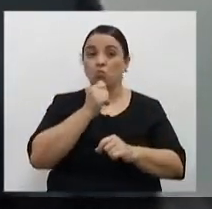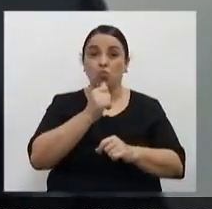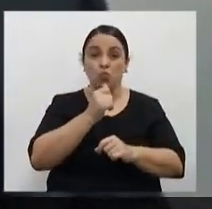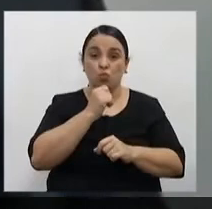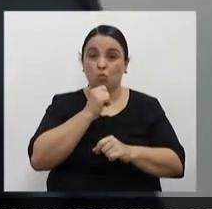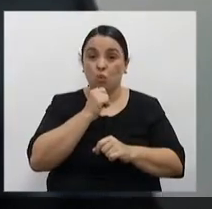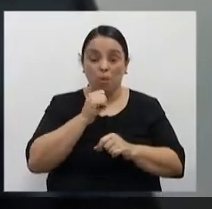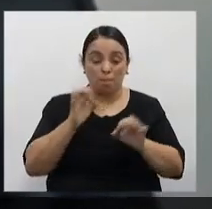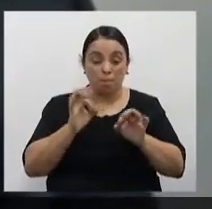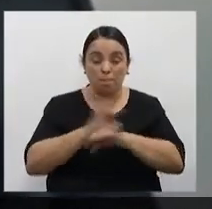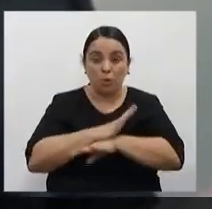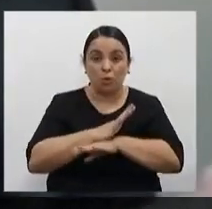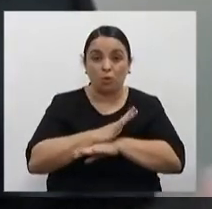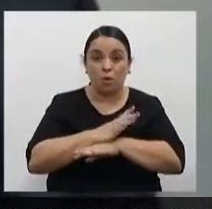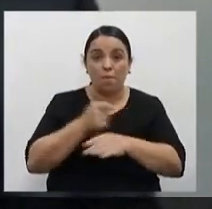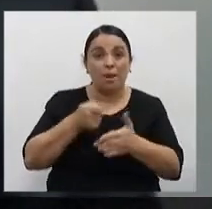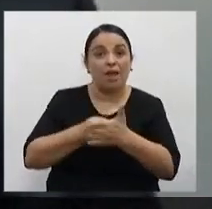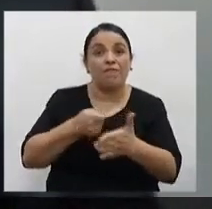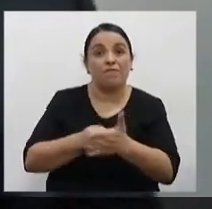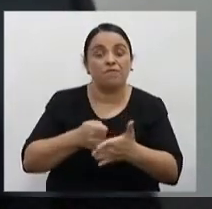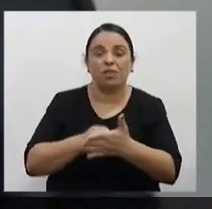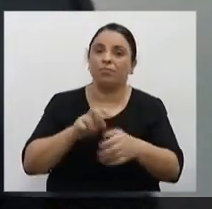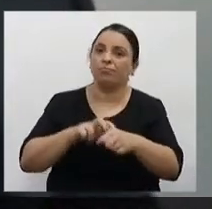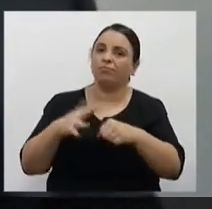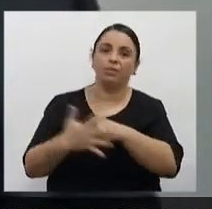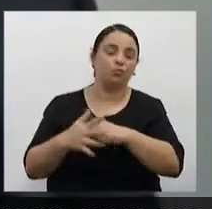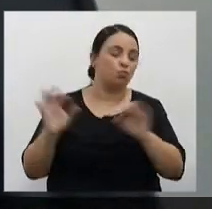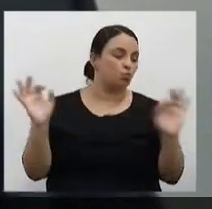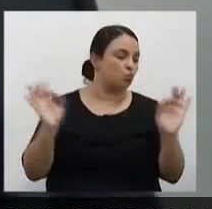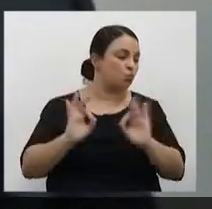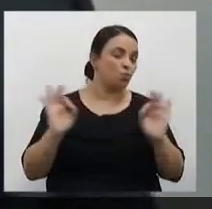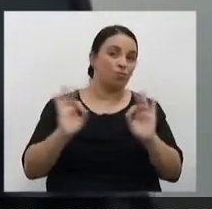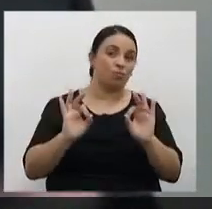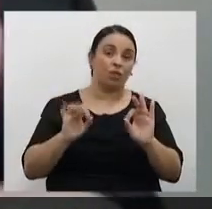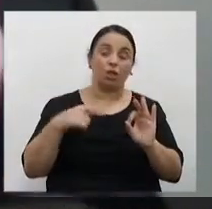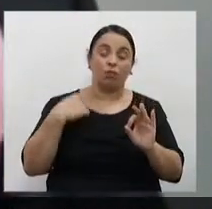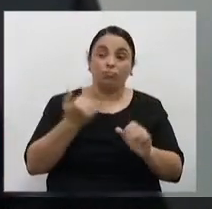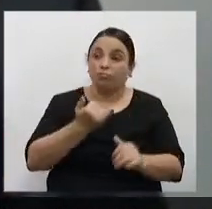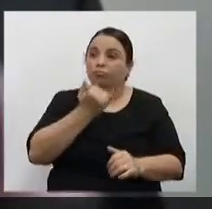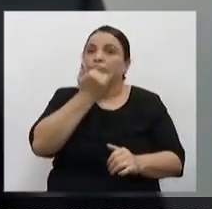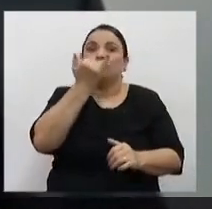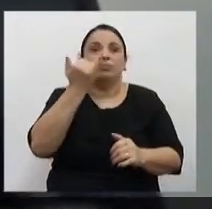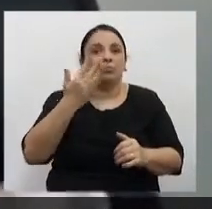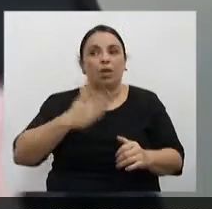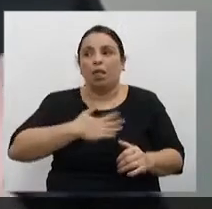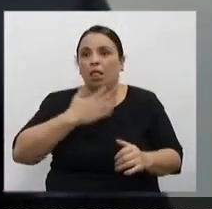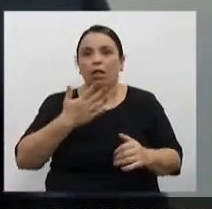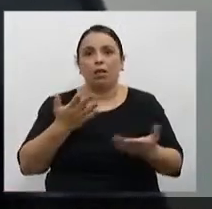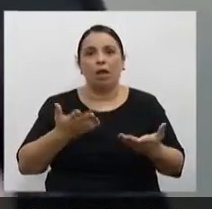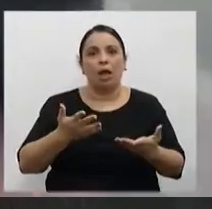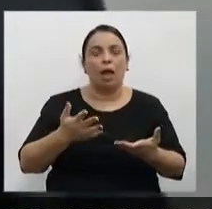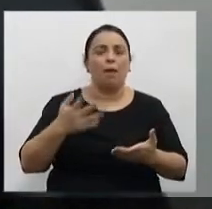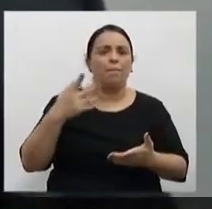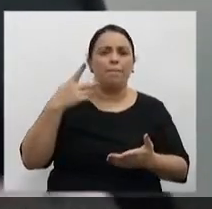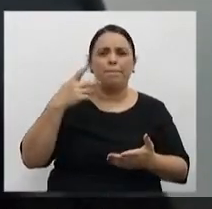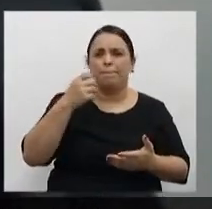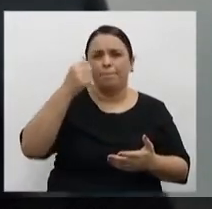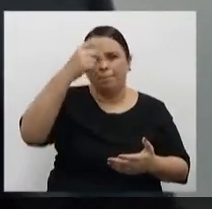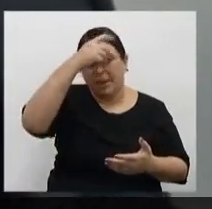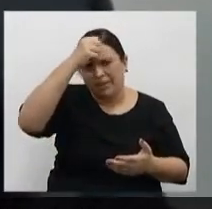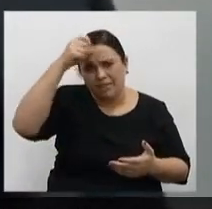nenhuma pandemia, nenhuma. Pegou todos de surpresa, prefeitos, vereadores, deputados,